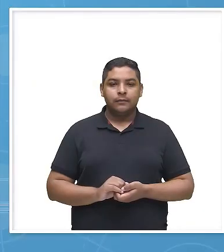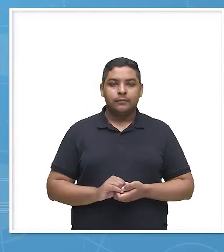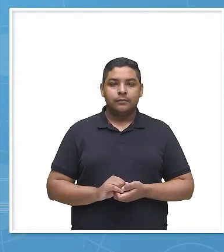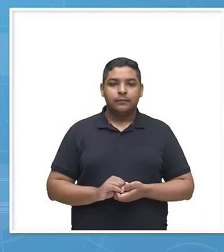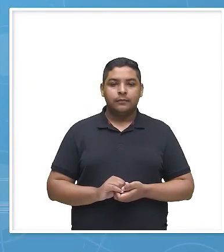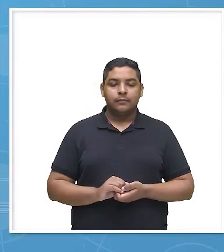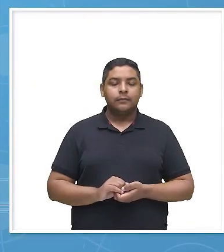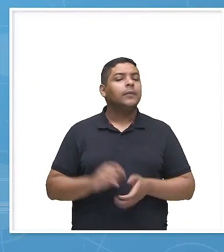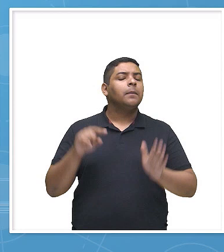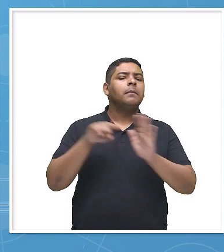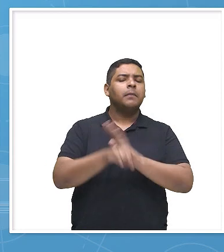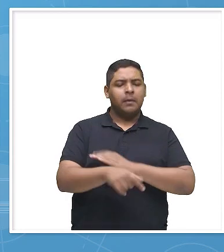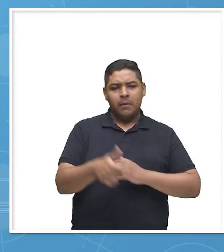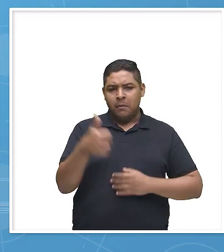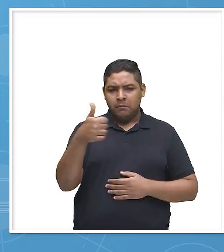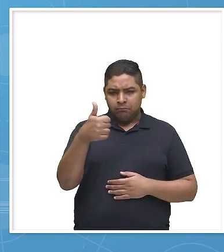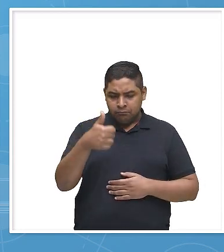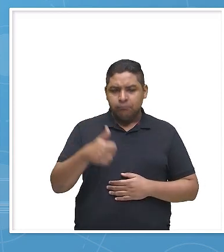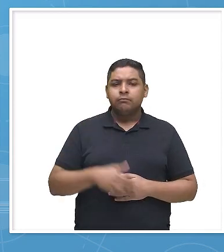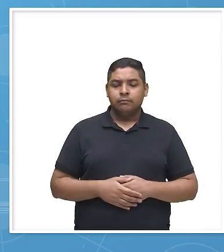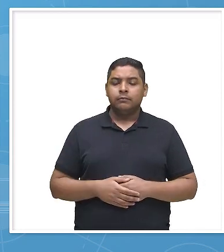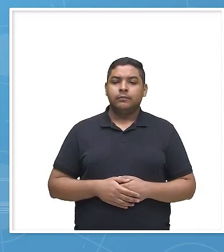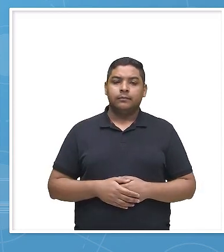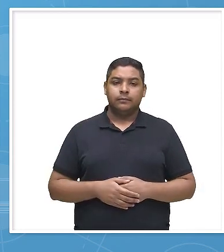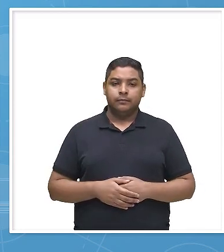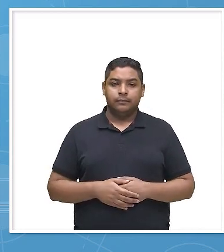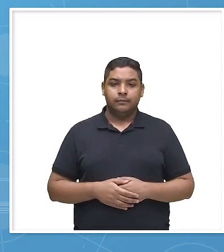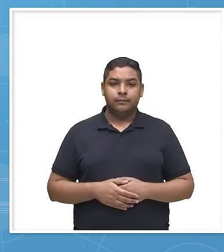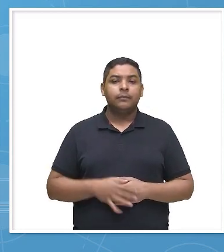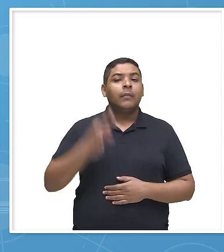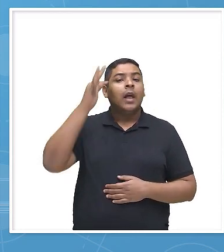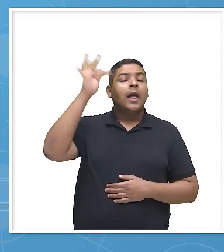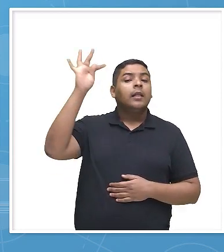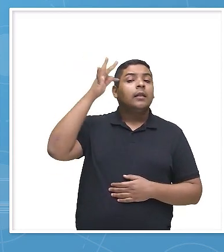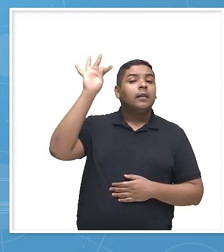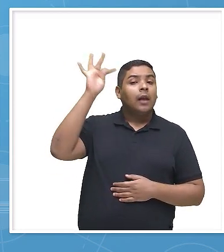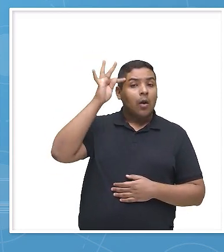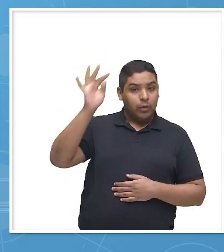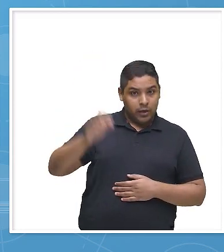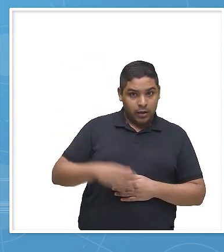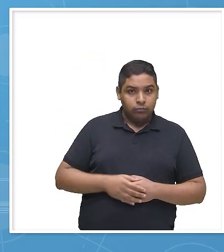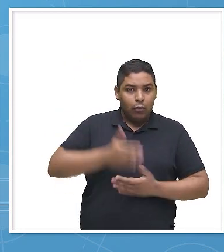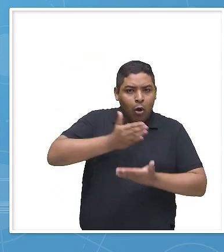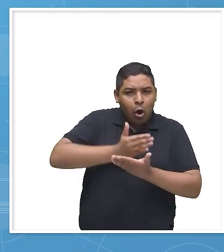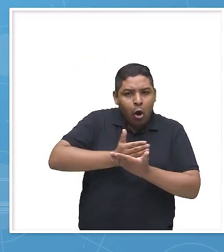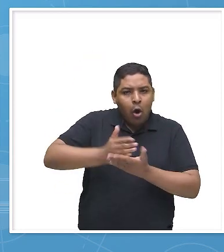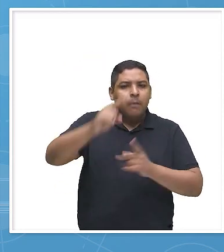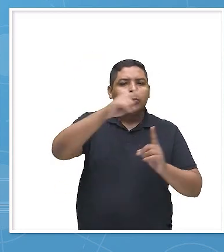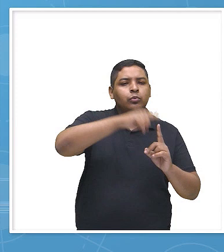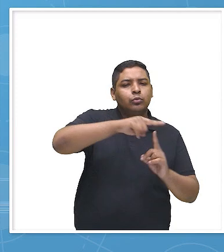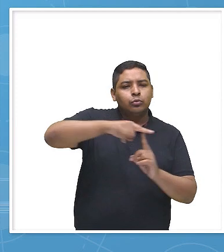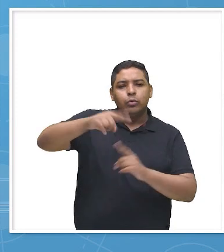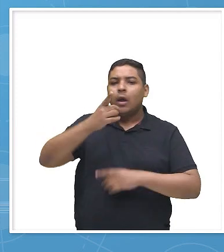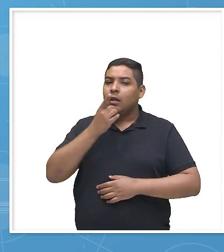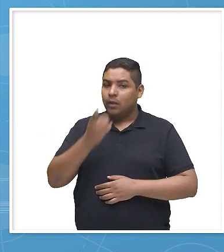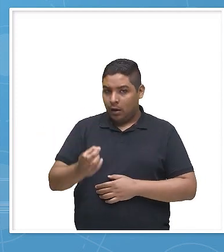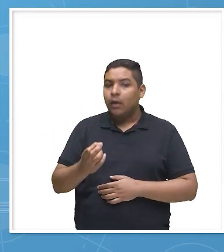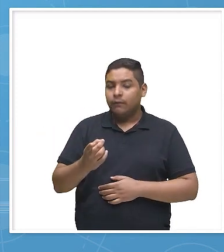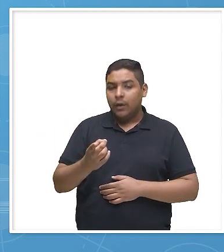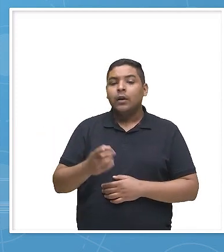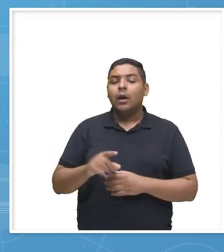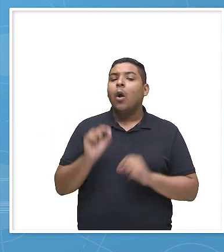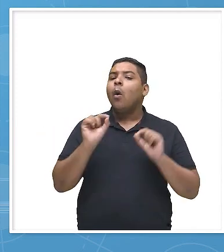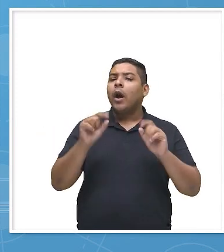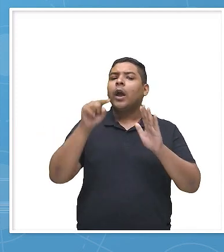Primeira questão fala o seguinte para a gente. A teoria da origem da espécie de Charles Darwin analisou... Aqui tem